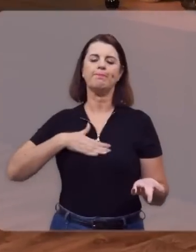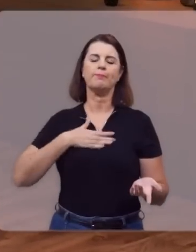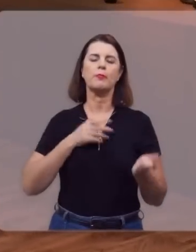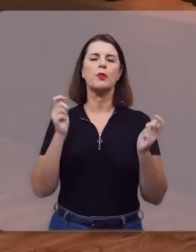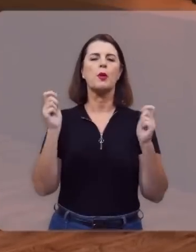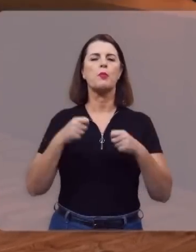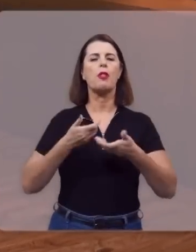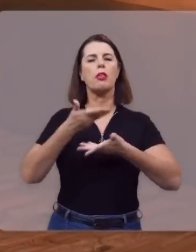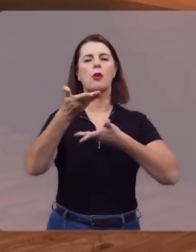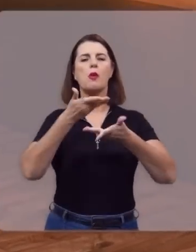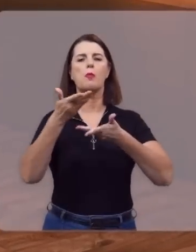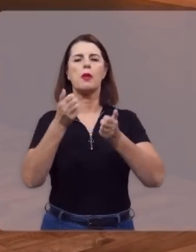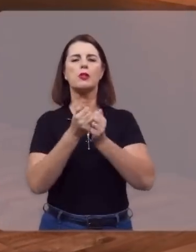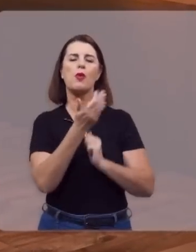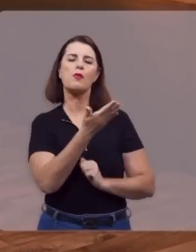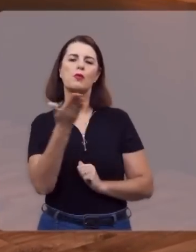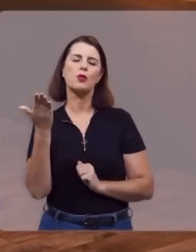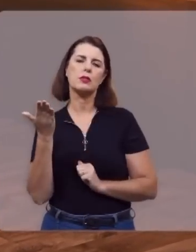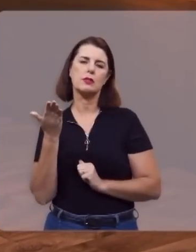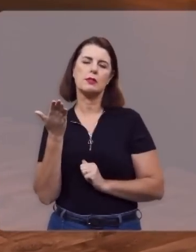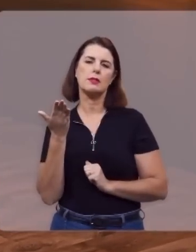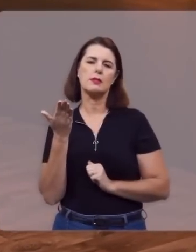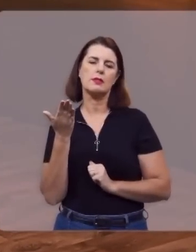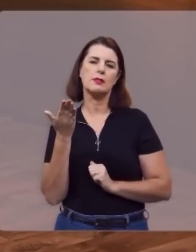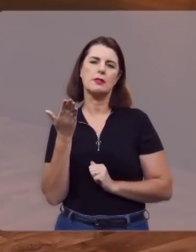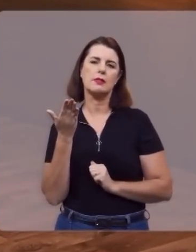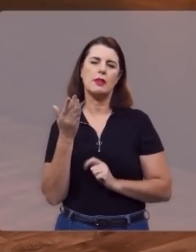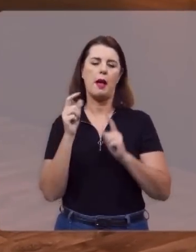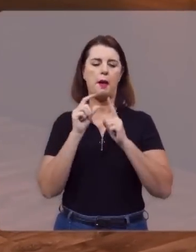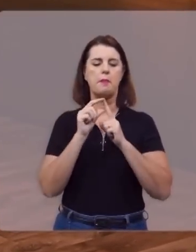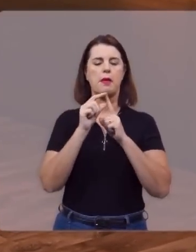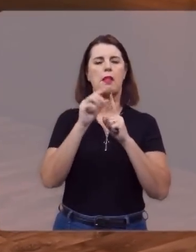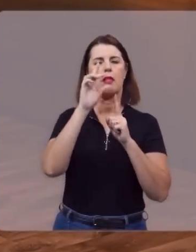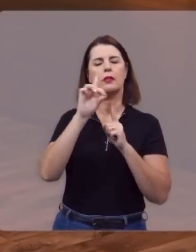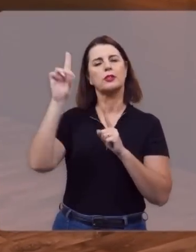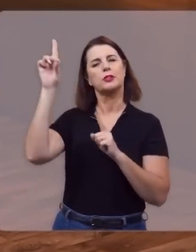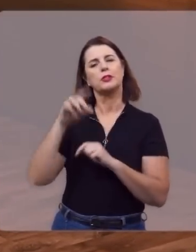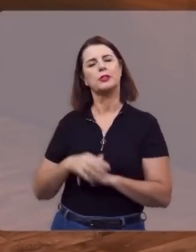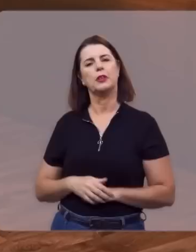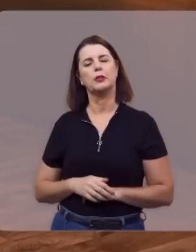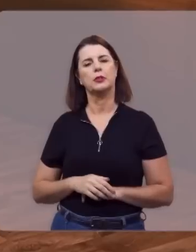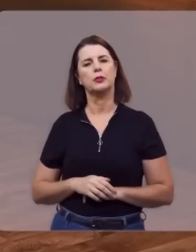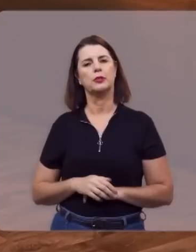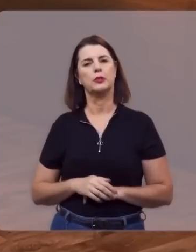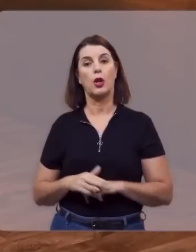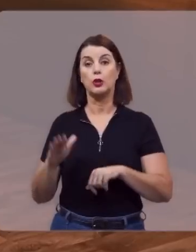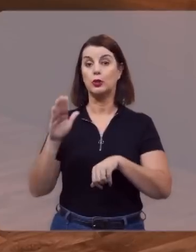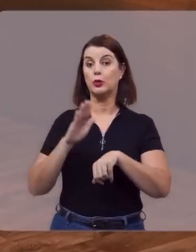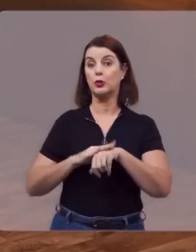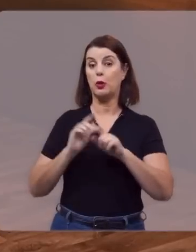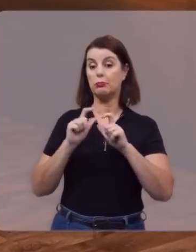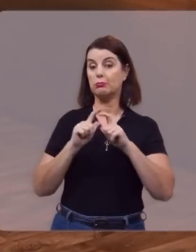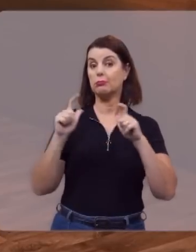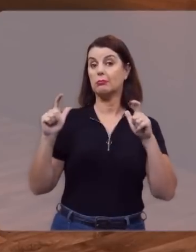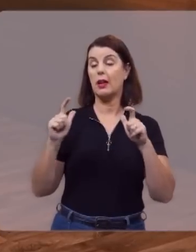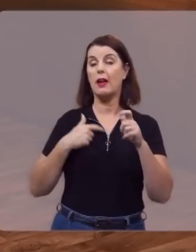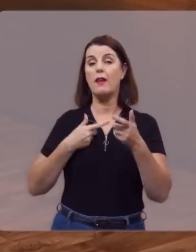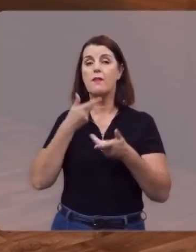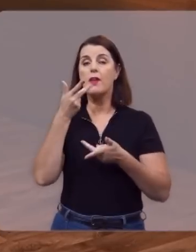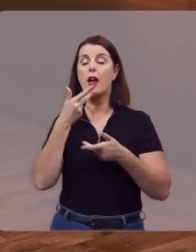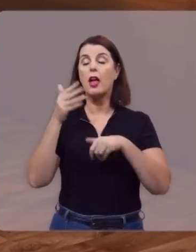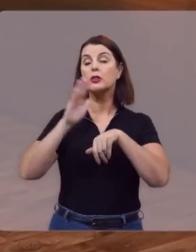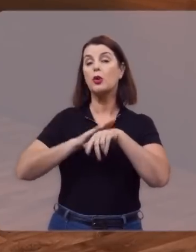Que privilégio poder compartilhar com você a palavra de Deus e, sobretudo,